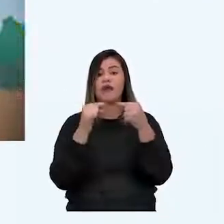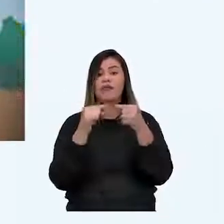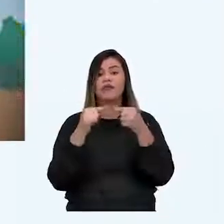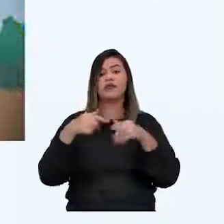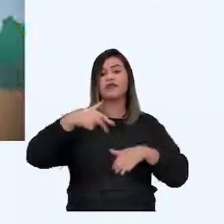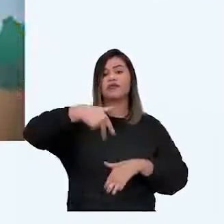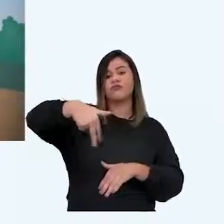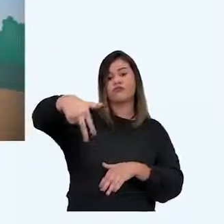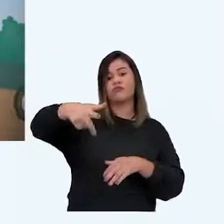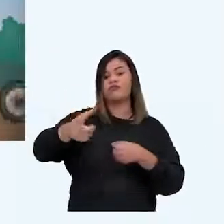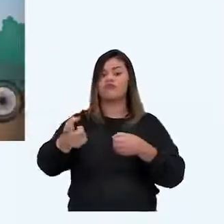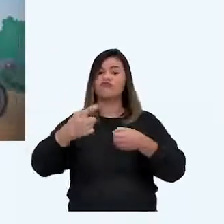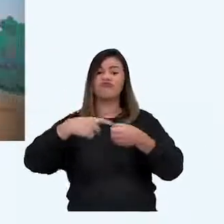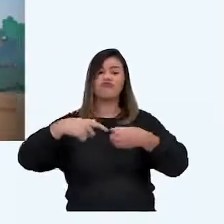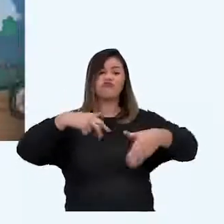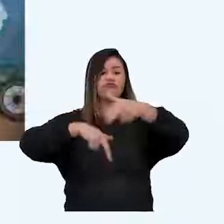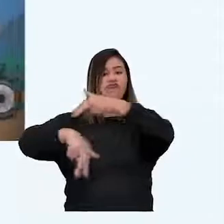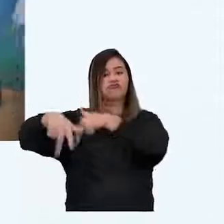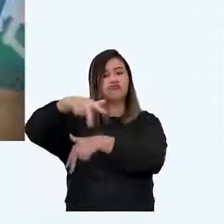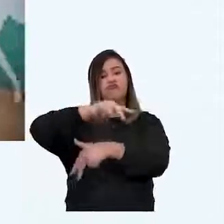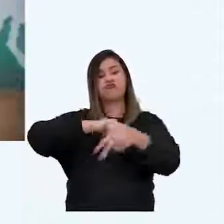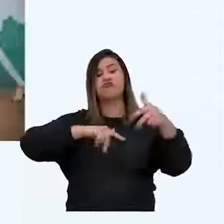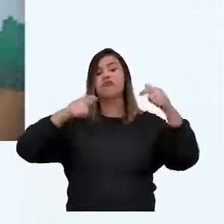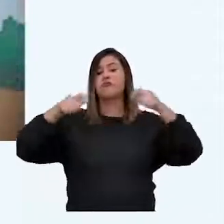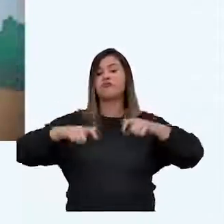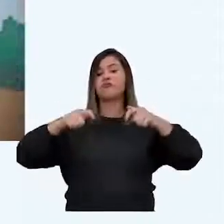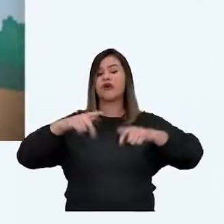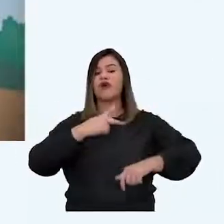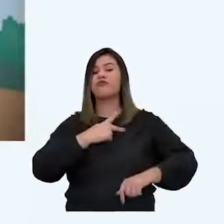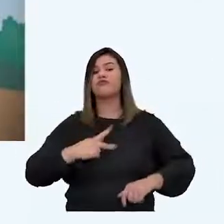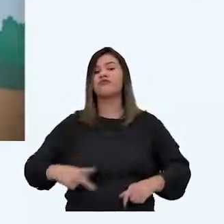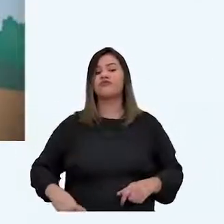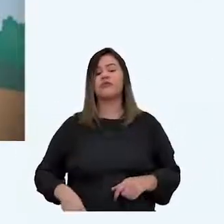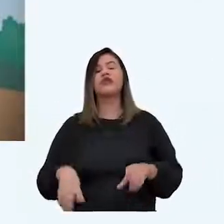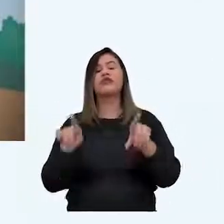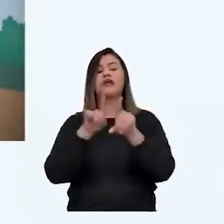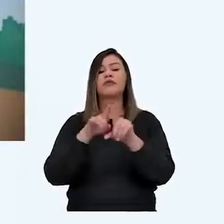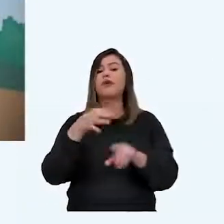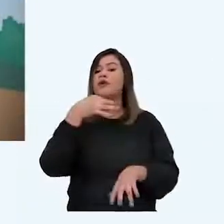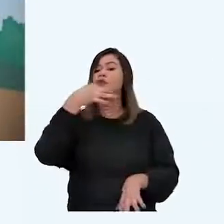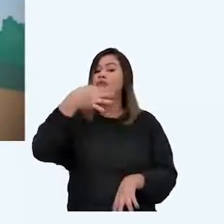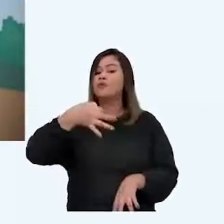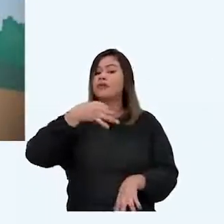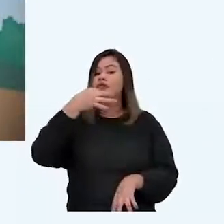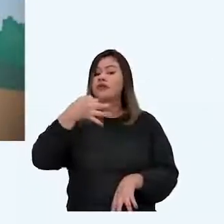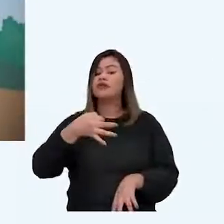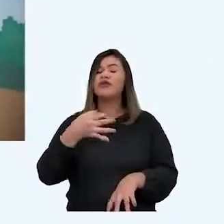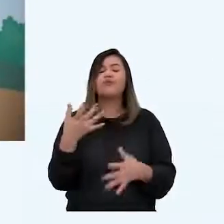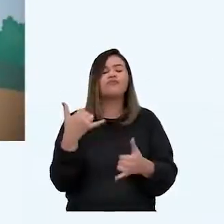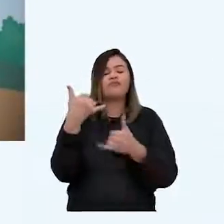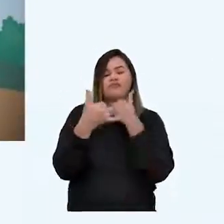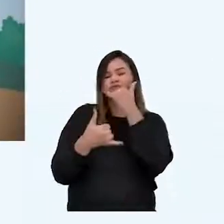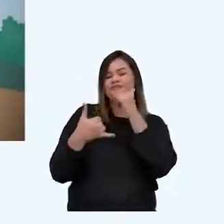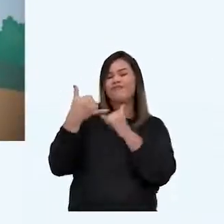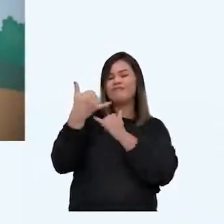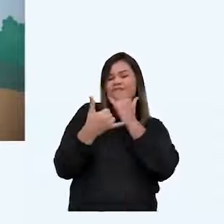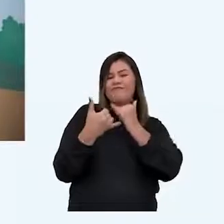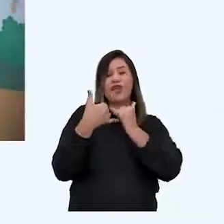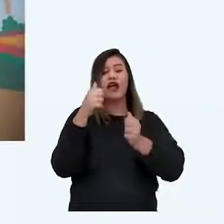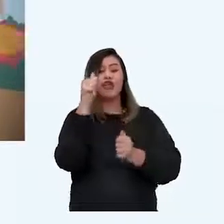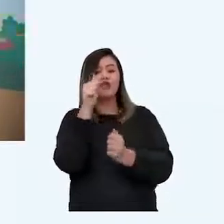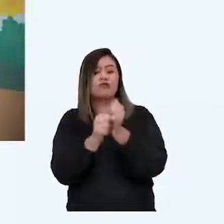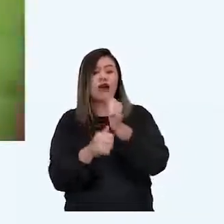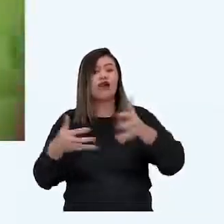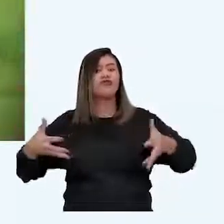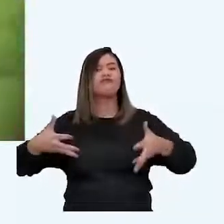ir, vir e frequentar espaços públicos, direito à opinião e expressão, a brincar, praticar esportes e